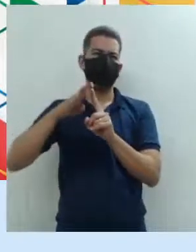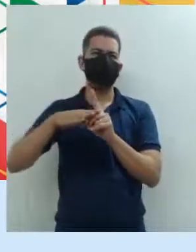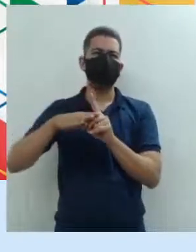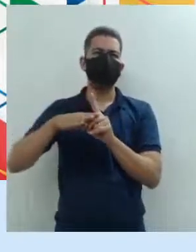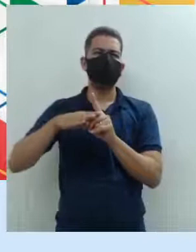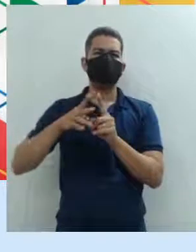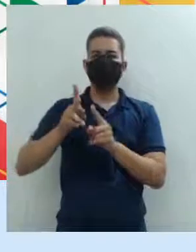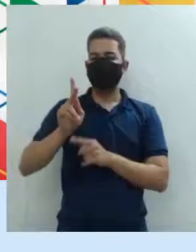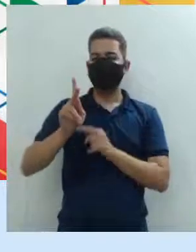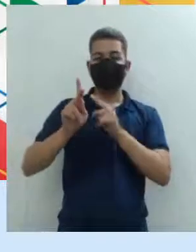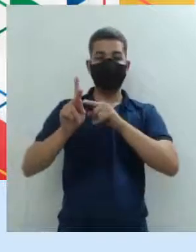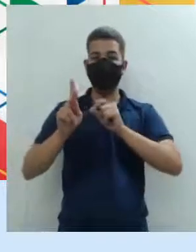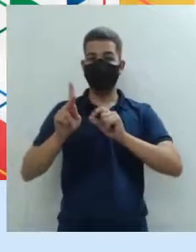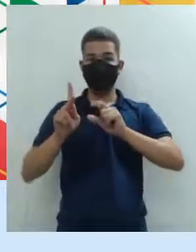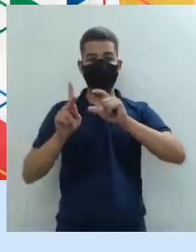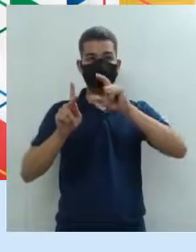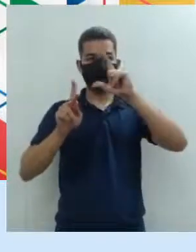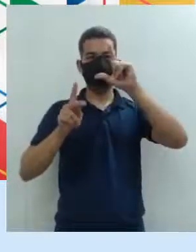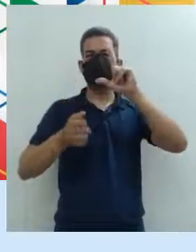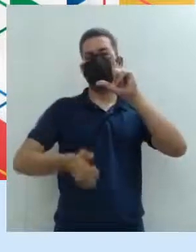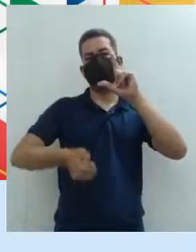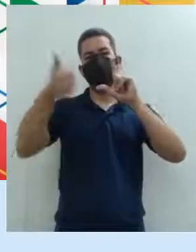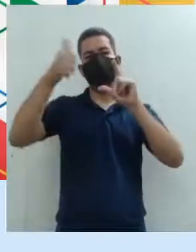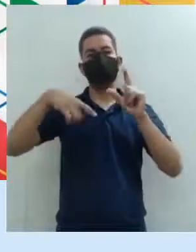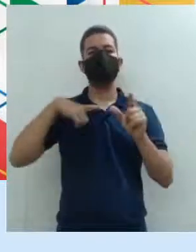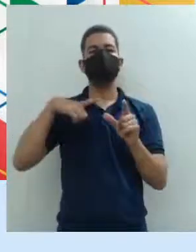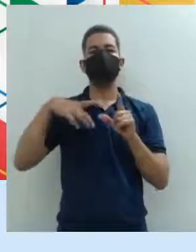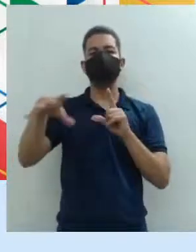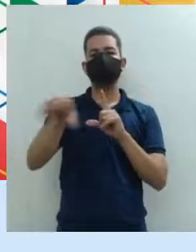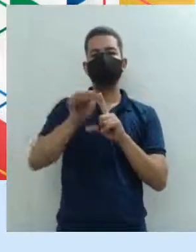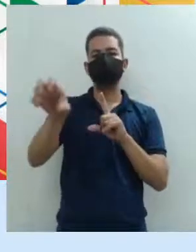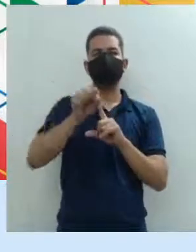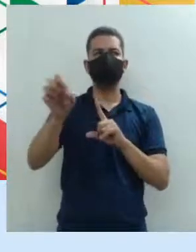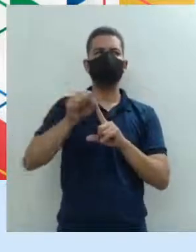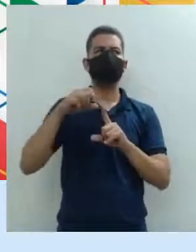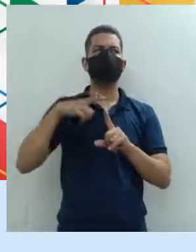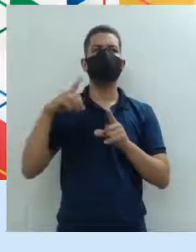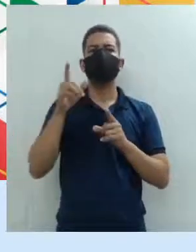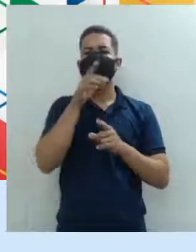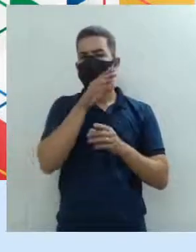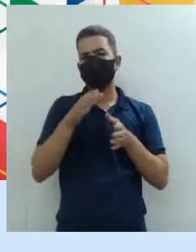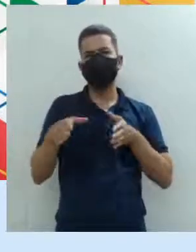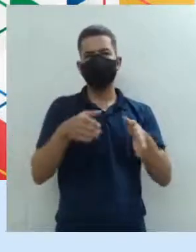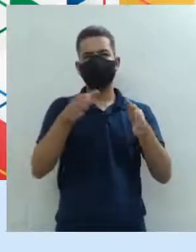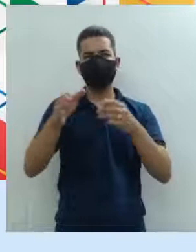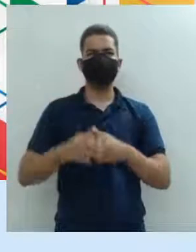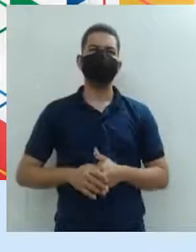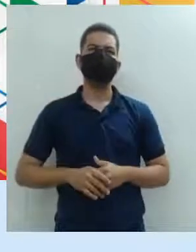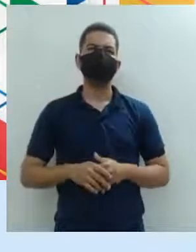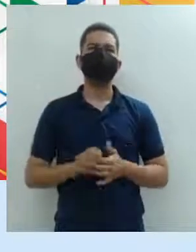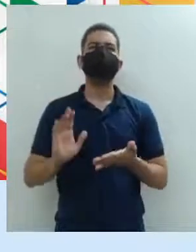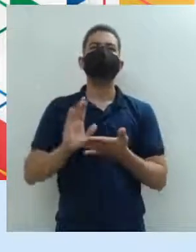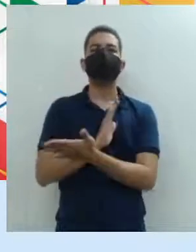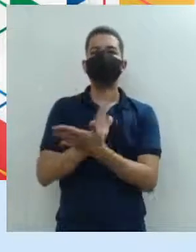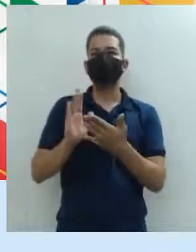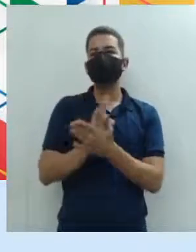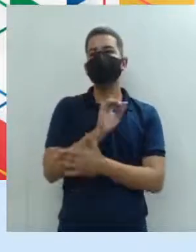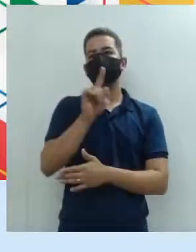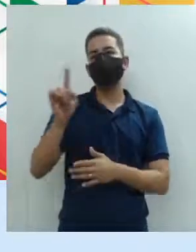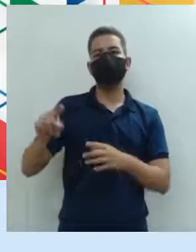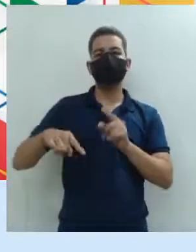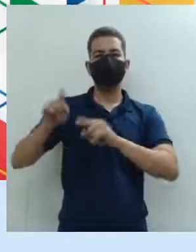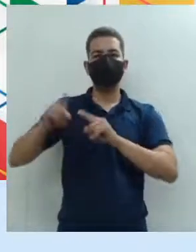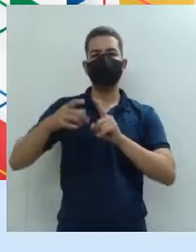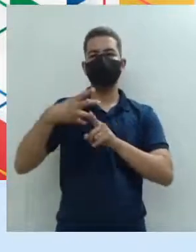esse coeficiente, melhor vai ser o meu material, melhor vai conduzir o calor. E a gente vai ver que objetos que conduzem bem o calor